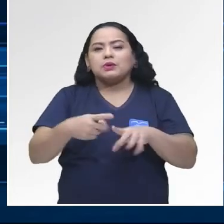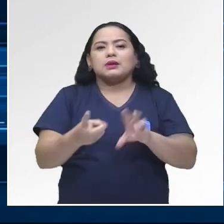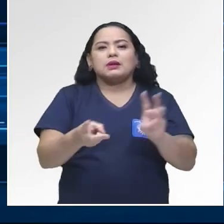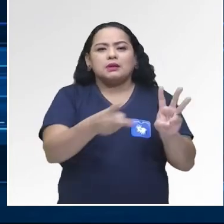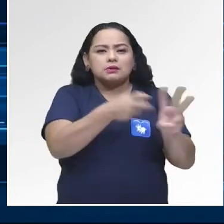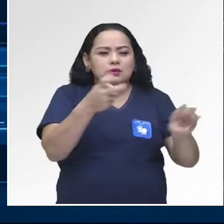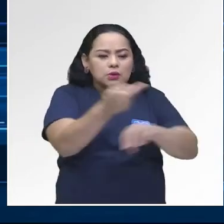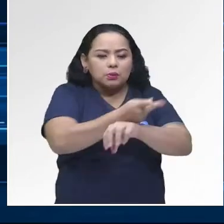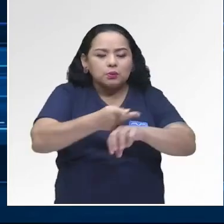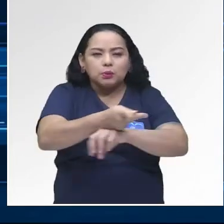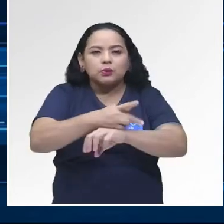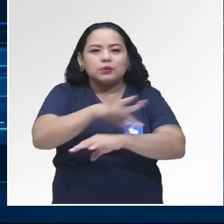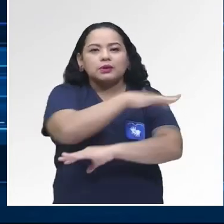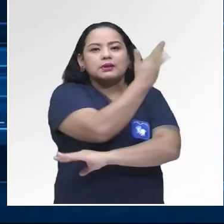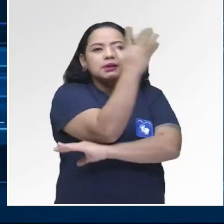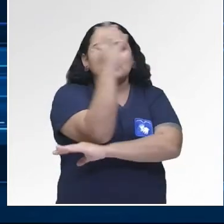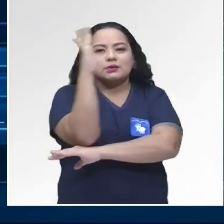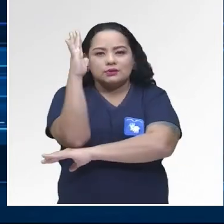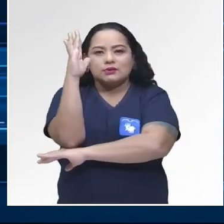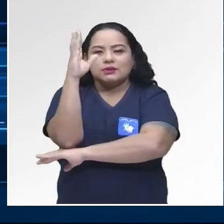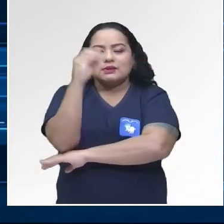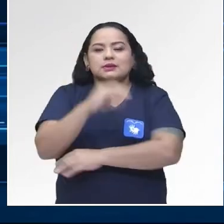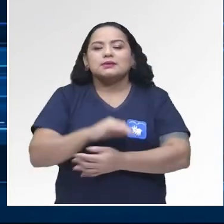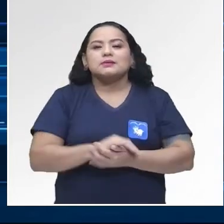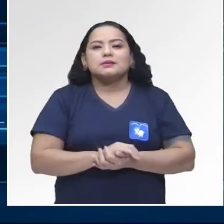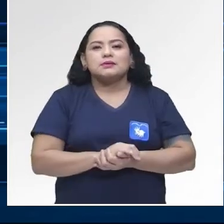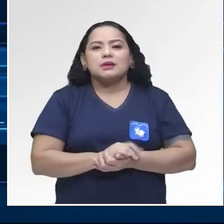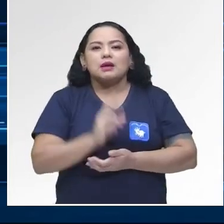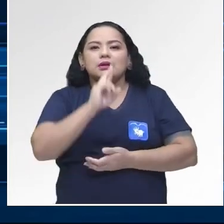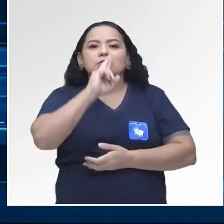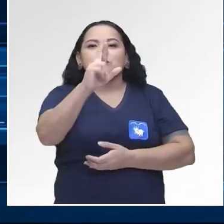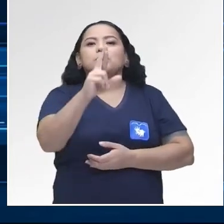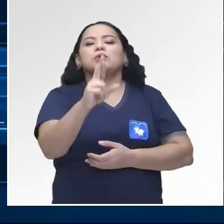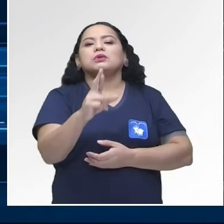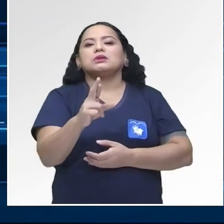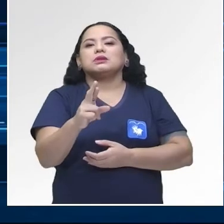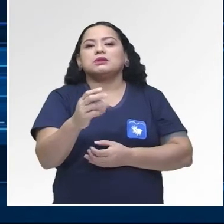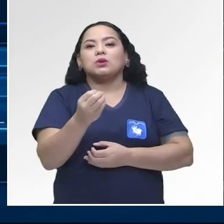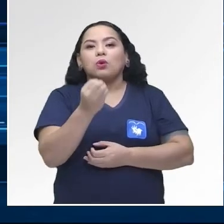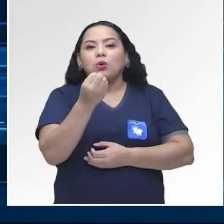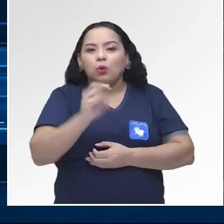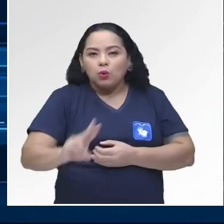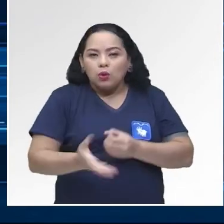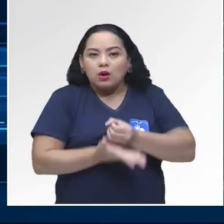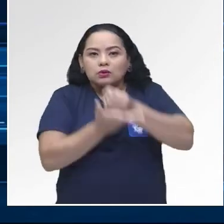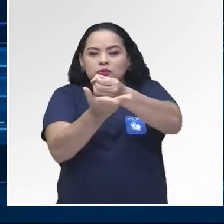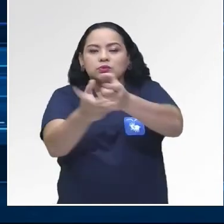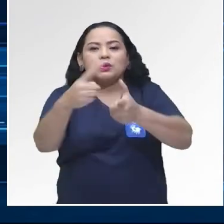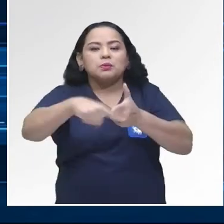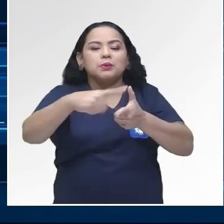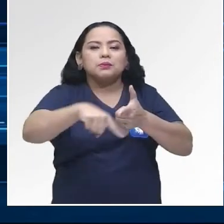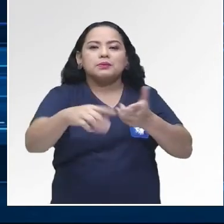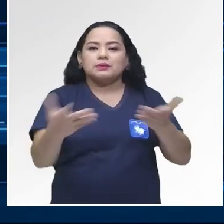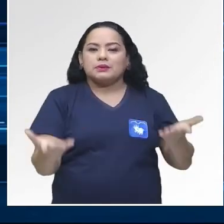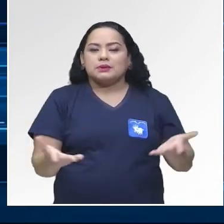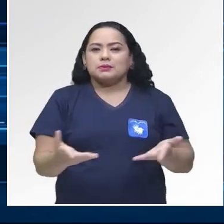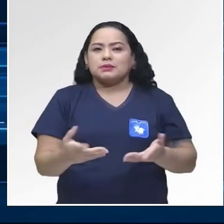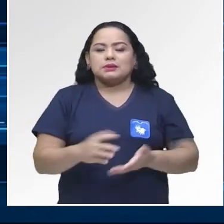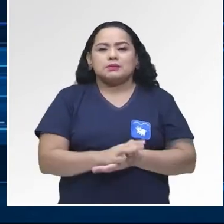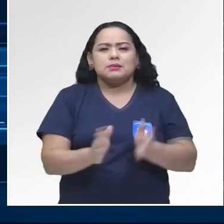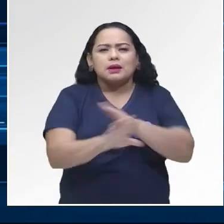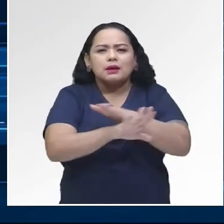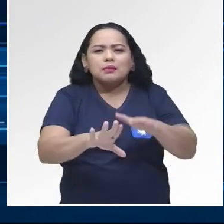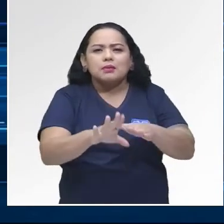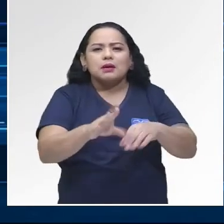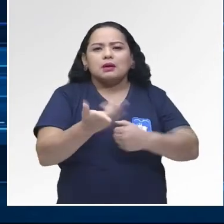na natureza, né, a resposta para os seus problemas, a solução para as suas dores, para as